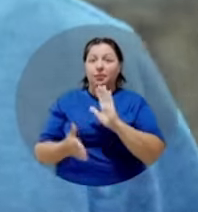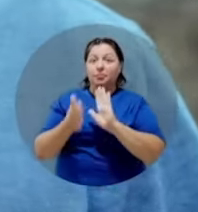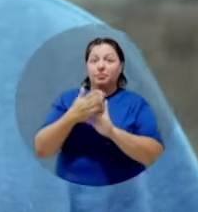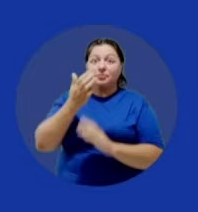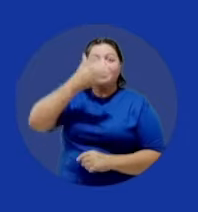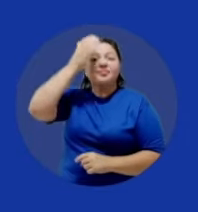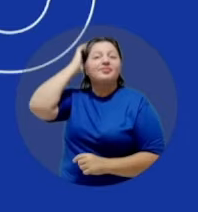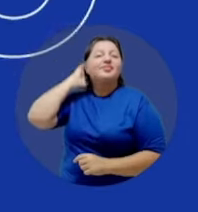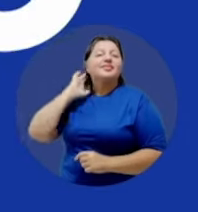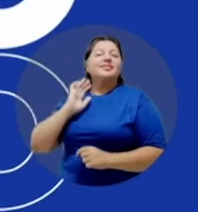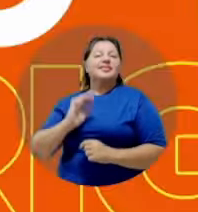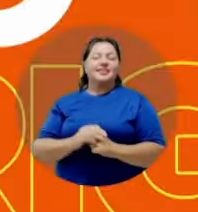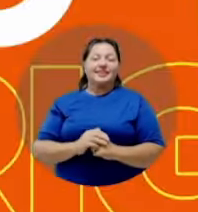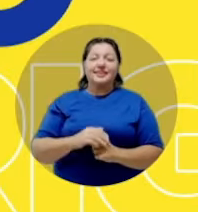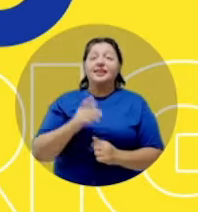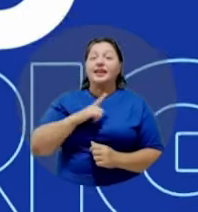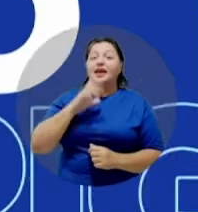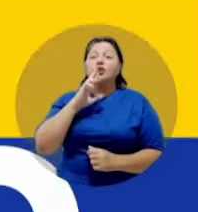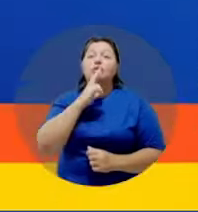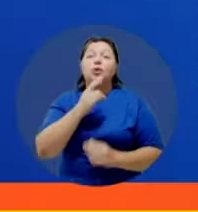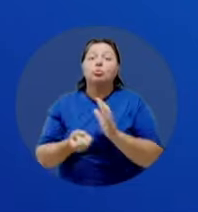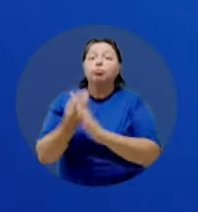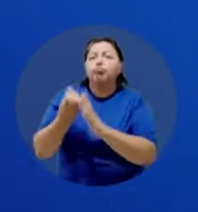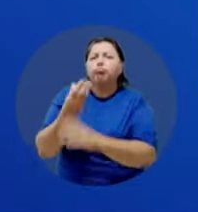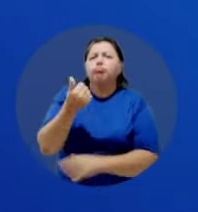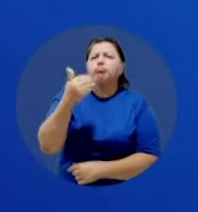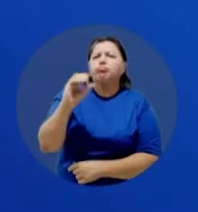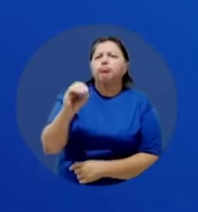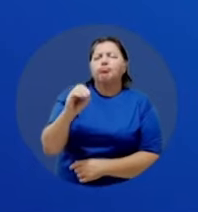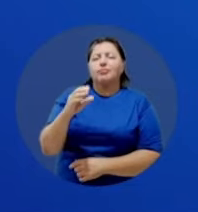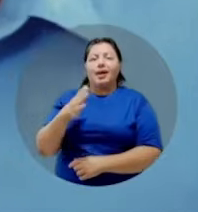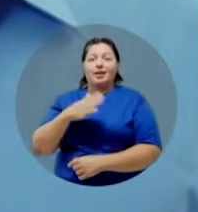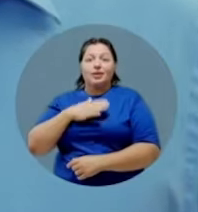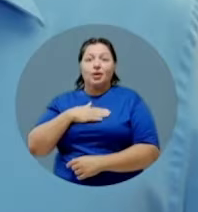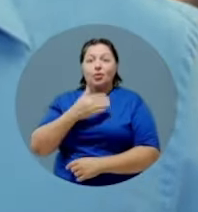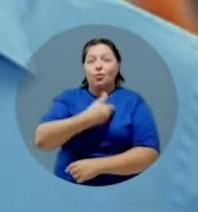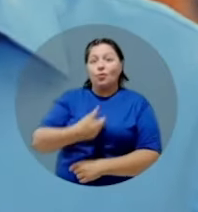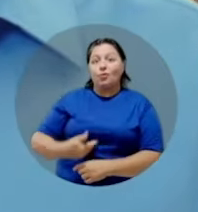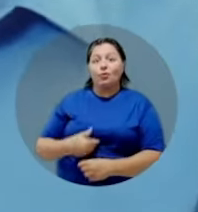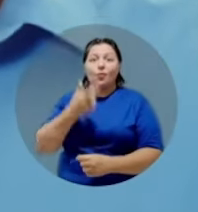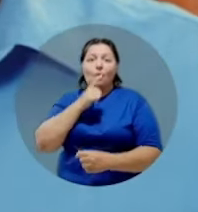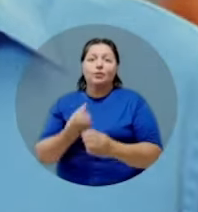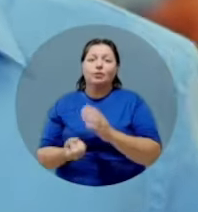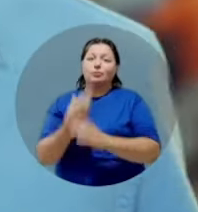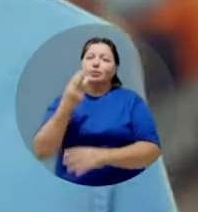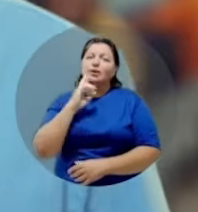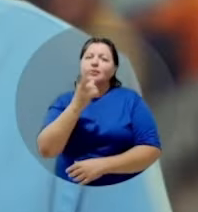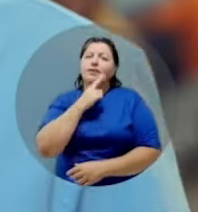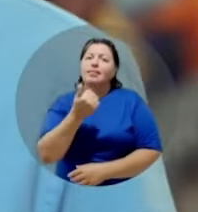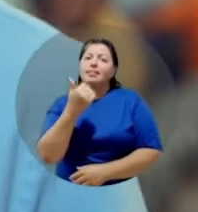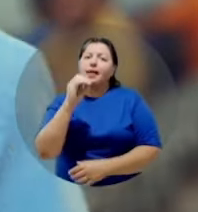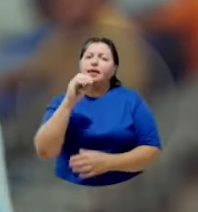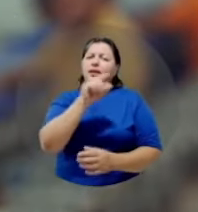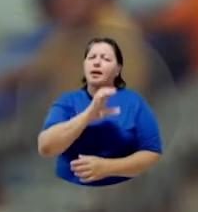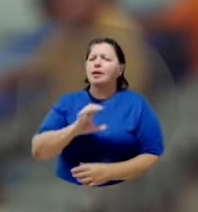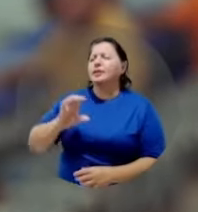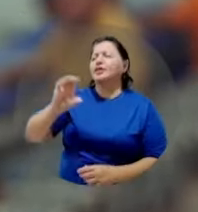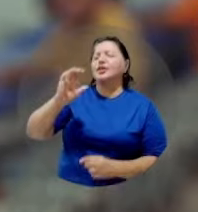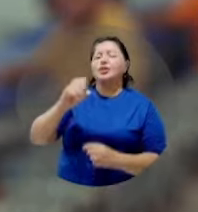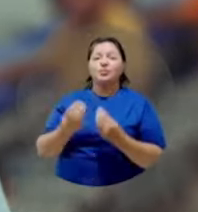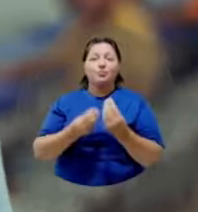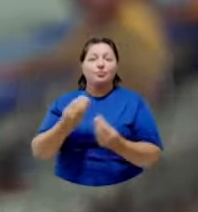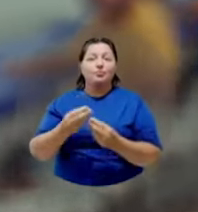mesa de todos. É proposta de Rodrigo. 10 restaurantes prato cheio. No governo, vamos construir 10 restaurantes populares